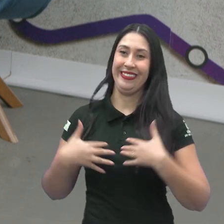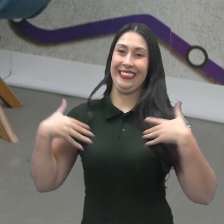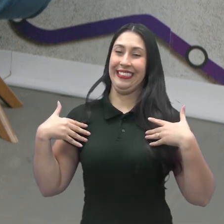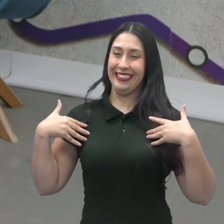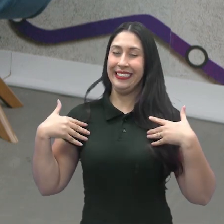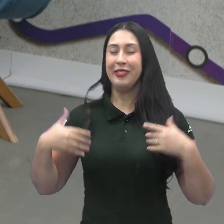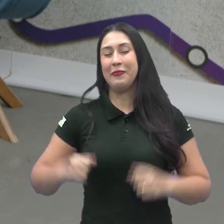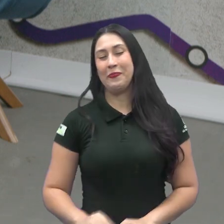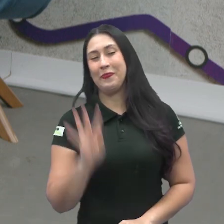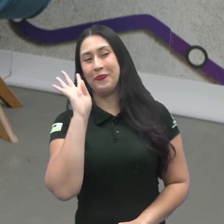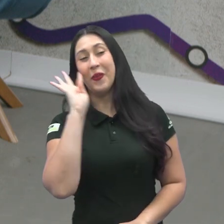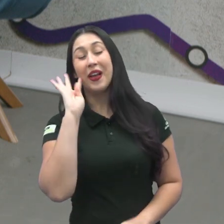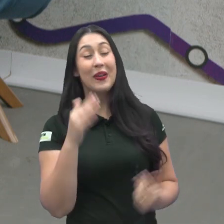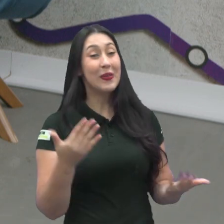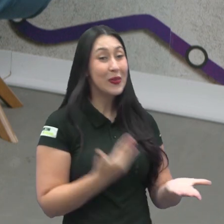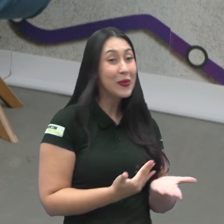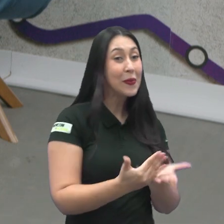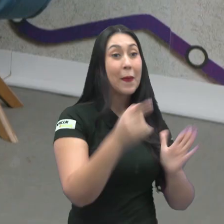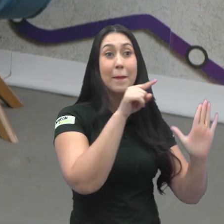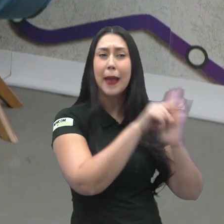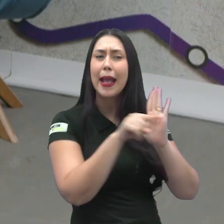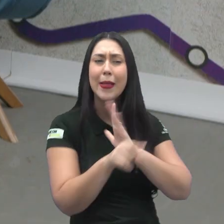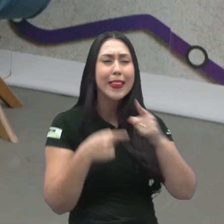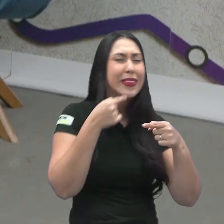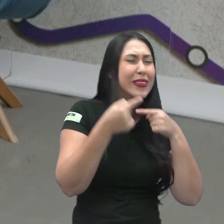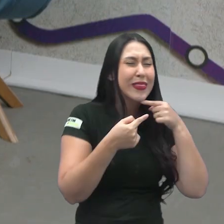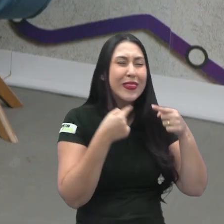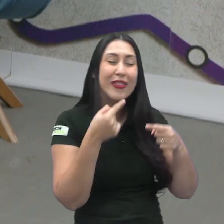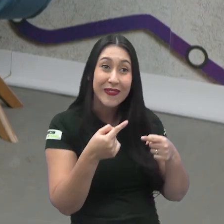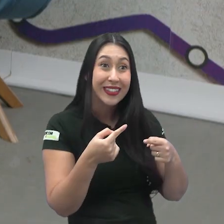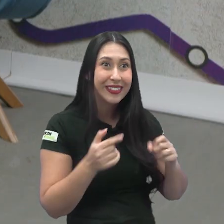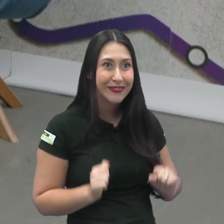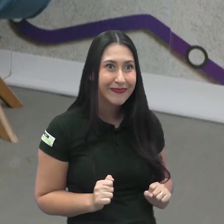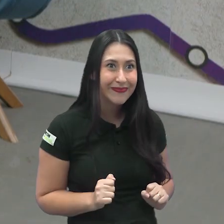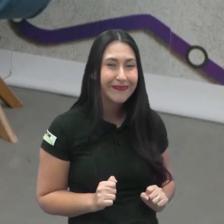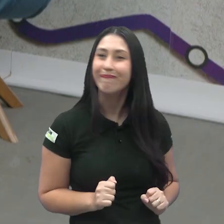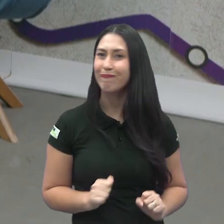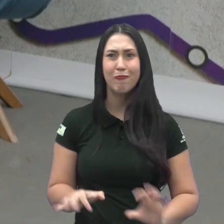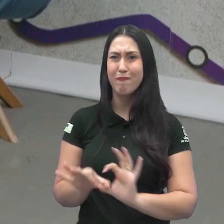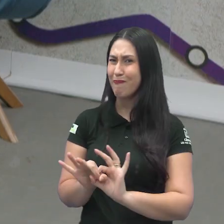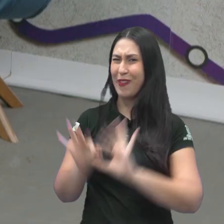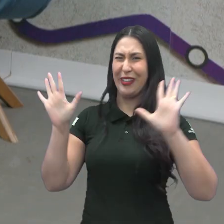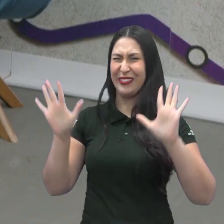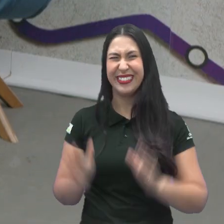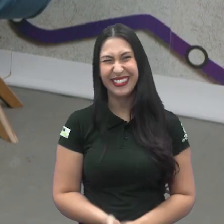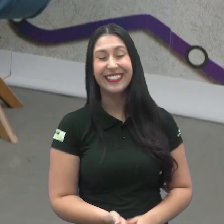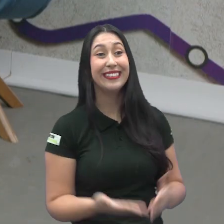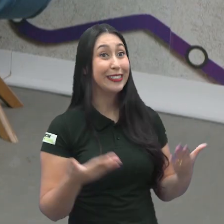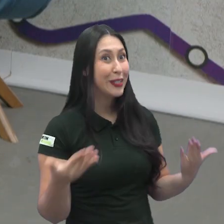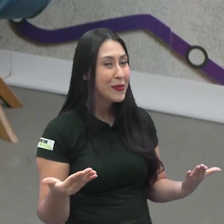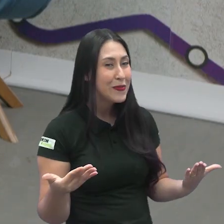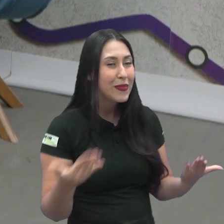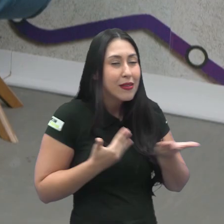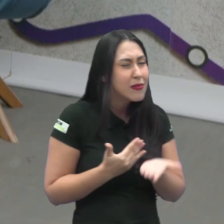lisonjeado. Muito bacana. Vamos começar então com a rodada de perguntas, tirar dúvidas sobre essa profissão? Estou à vontade, pode Bora fazer lá. Todas.